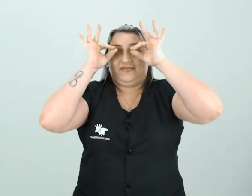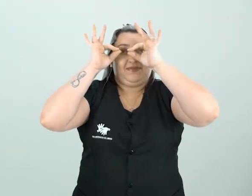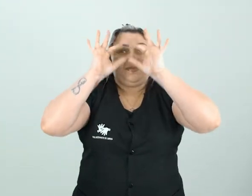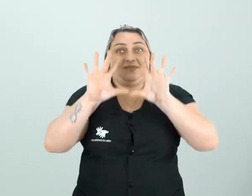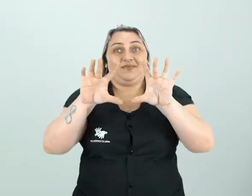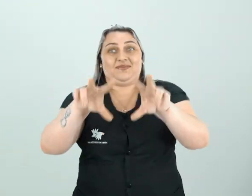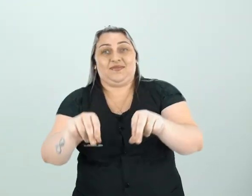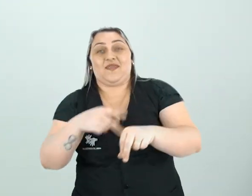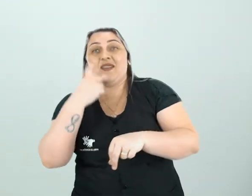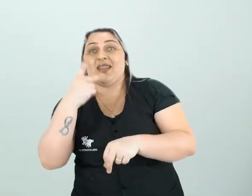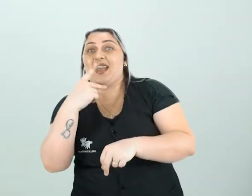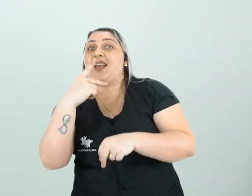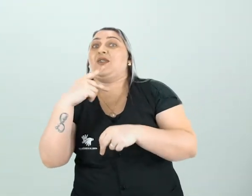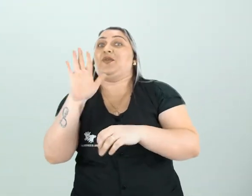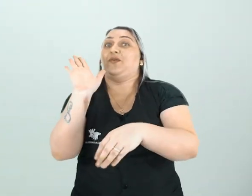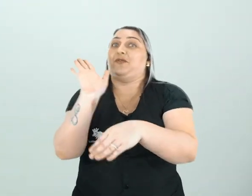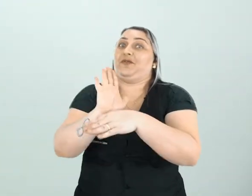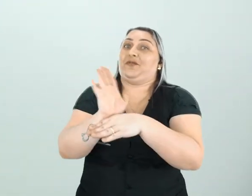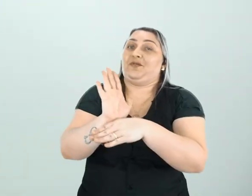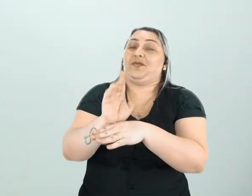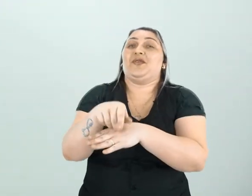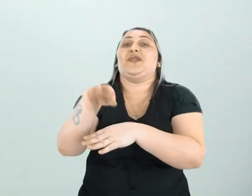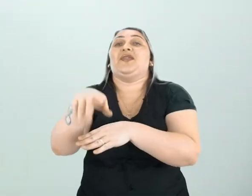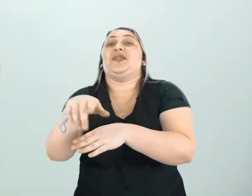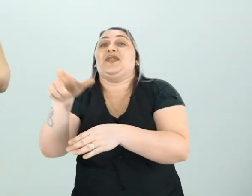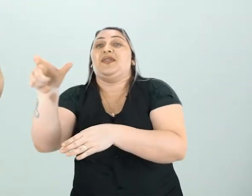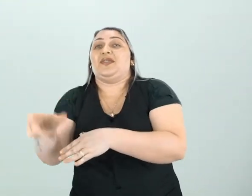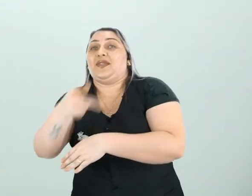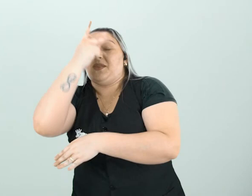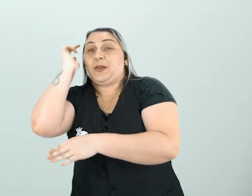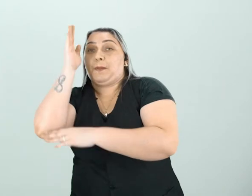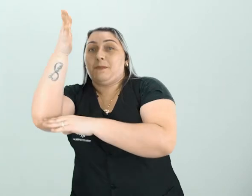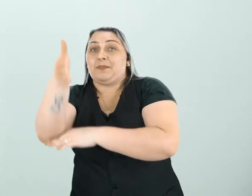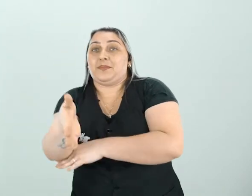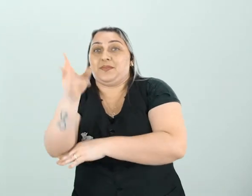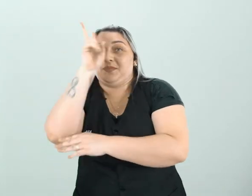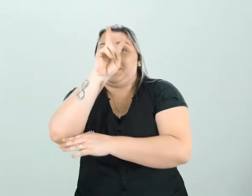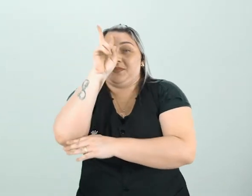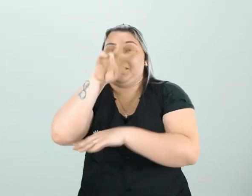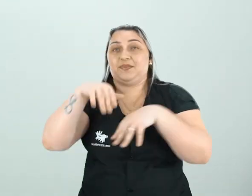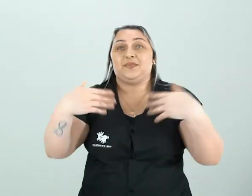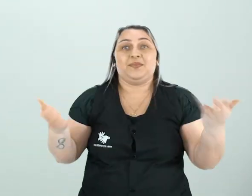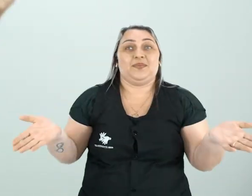Estou falando do vídeo. Quem era o personagem principal da história?